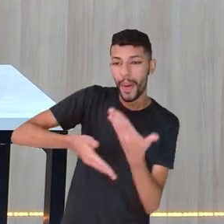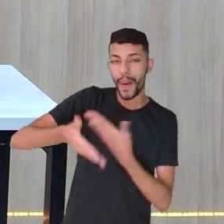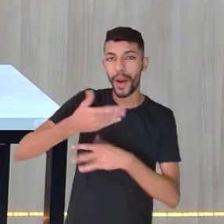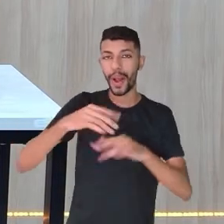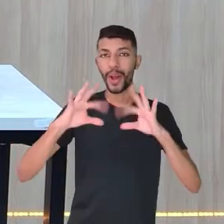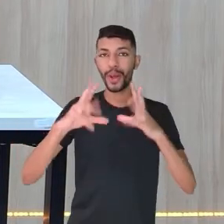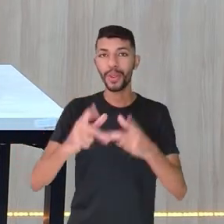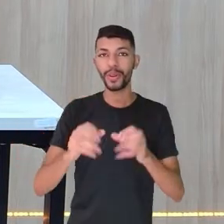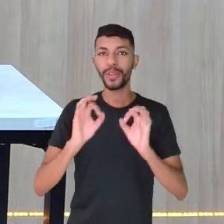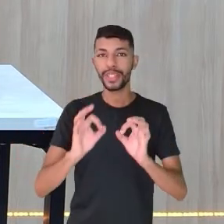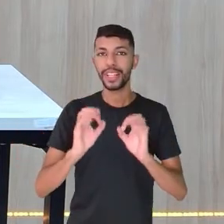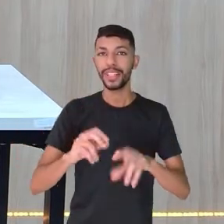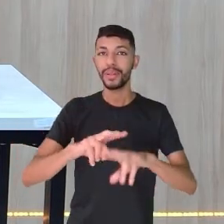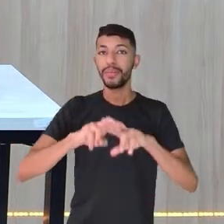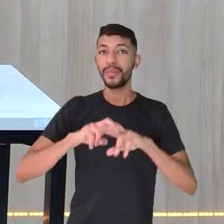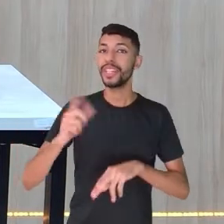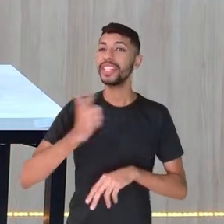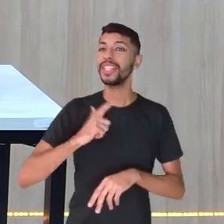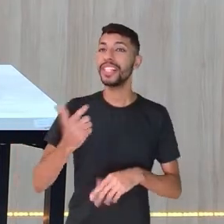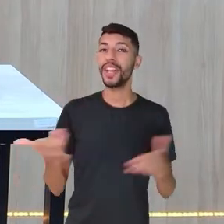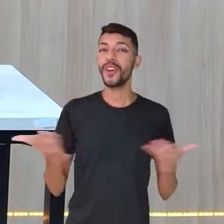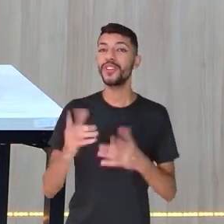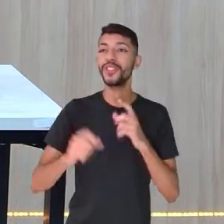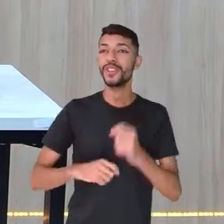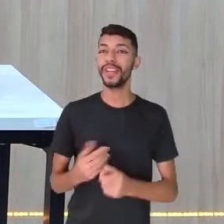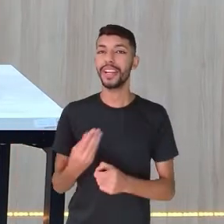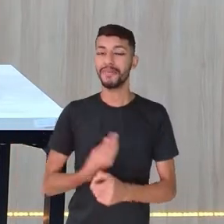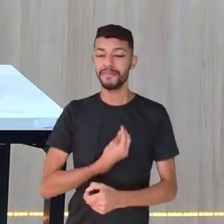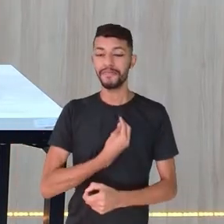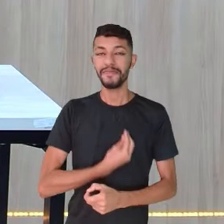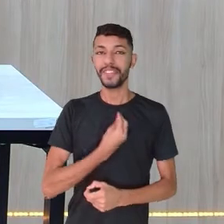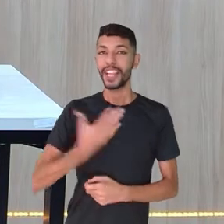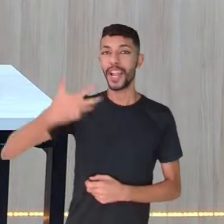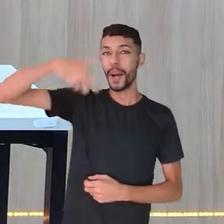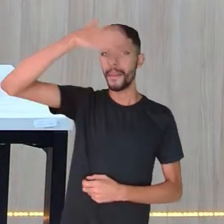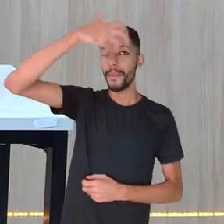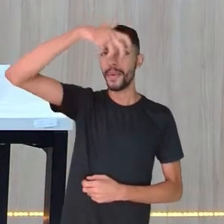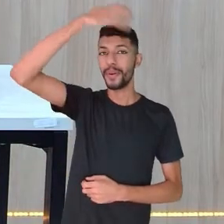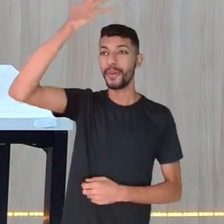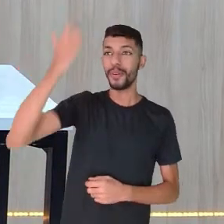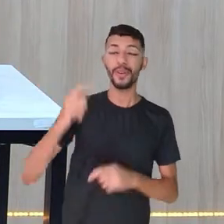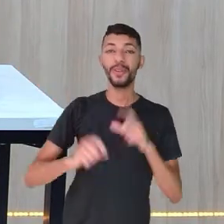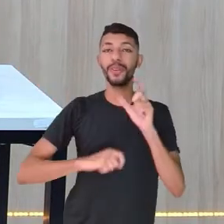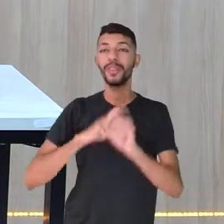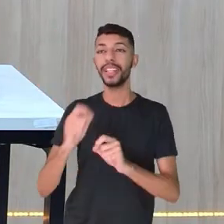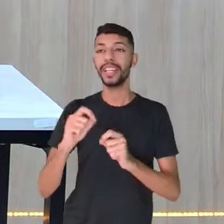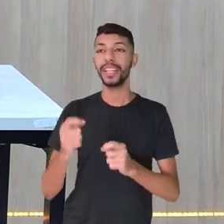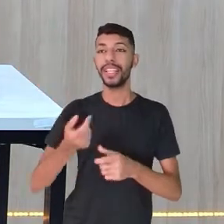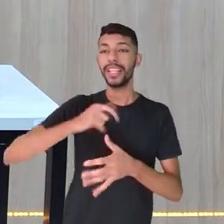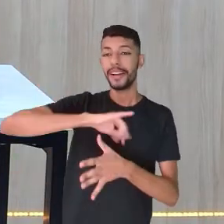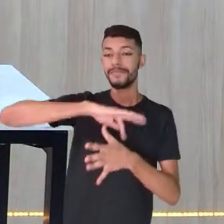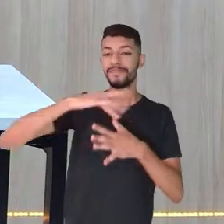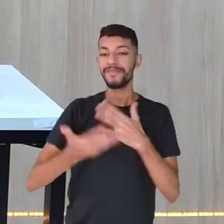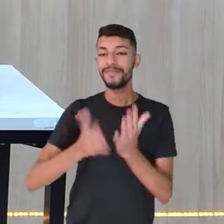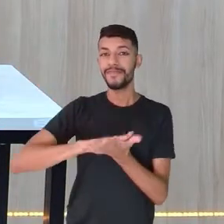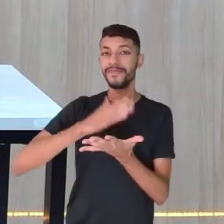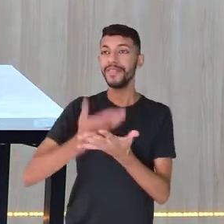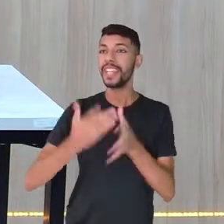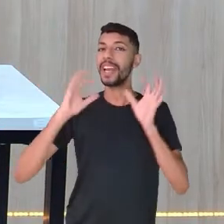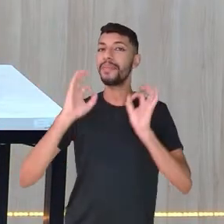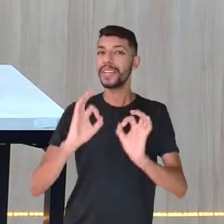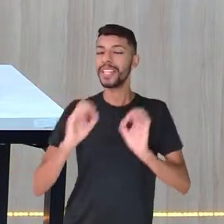hoje aí com a presença maravilhosa de Bruno, que está colocando aqui para a gente, né, toda essa questão aí de Libras, para que todos